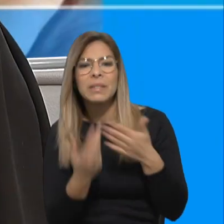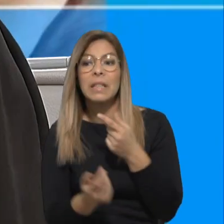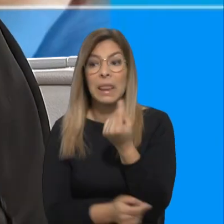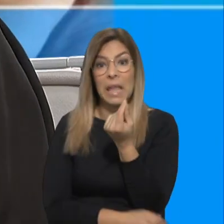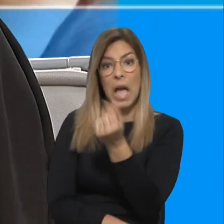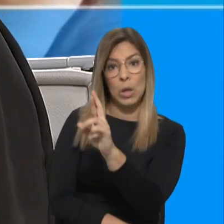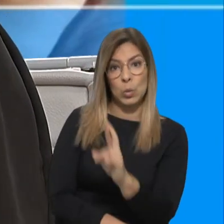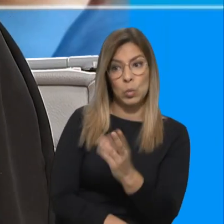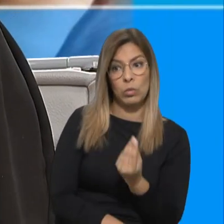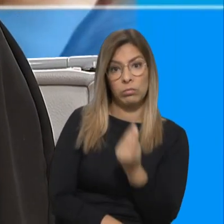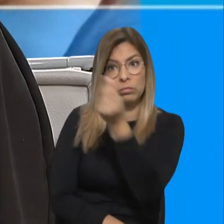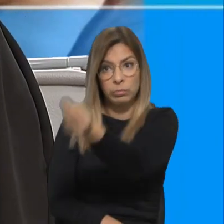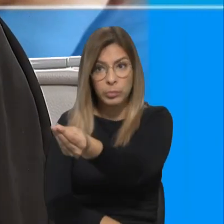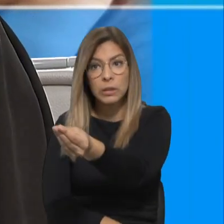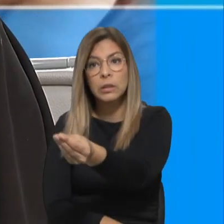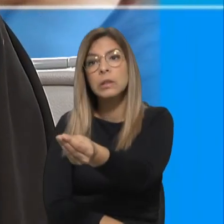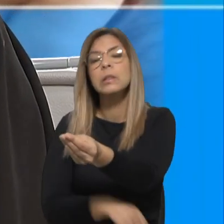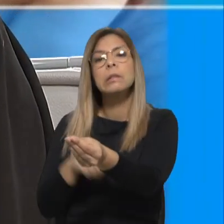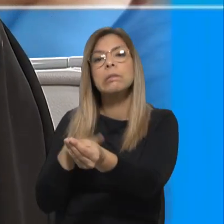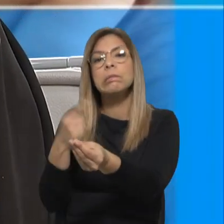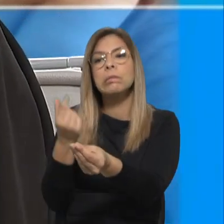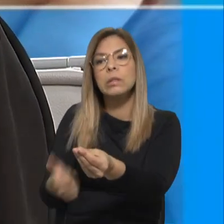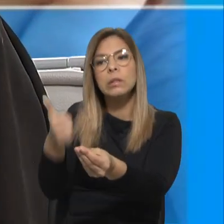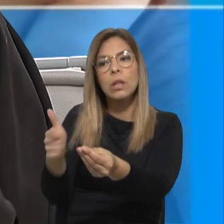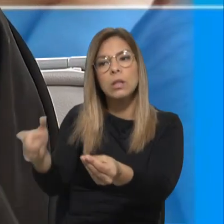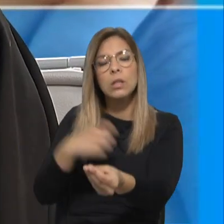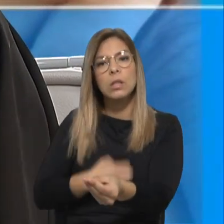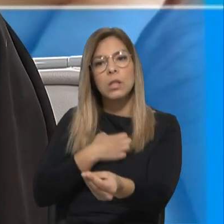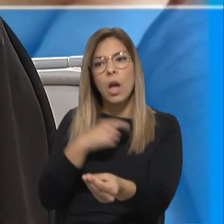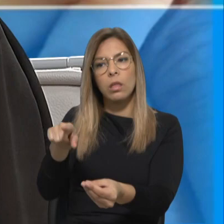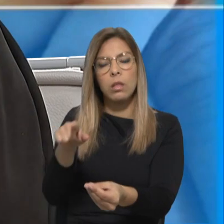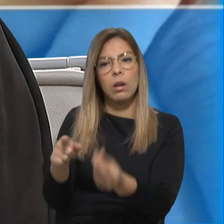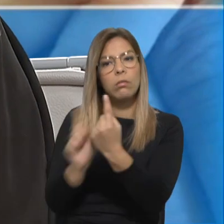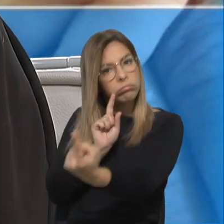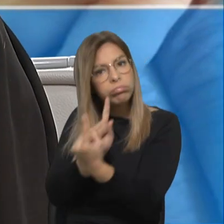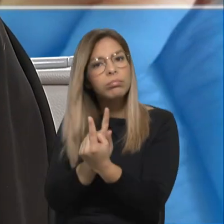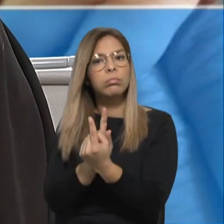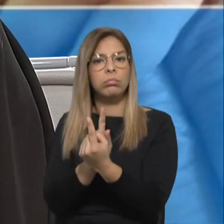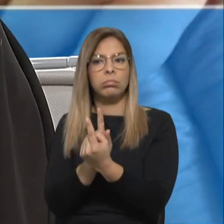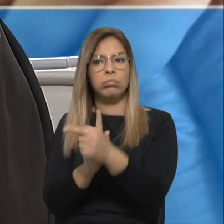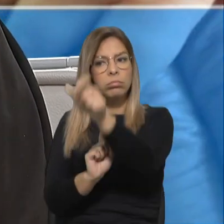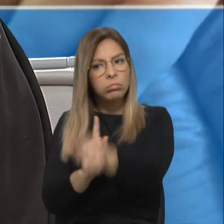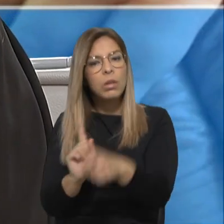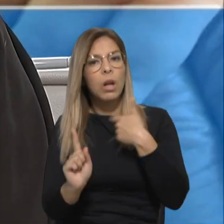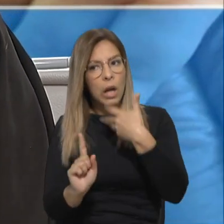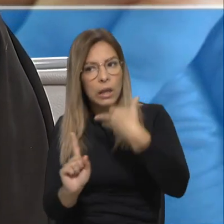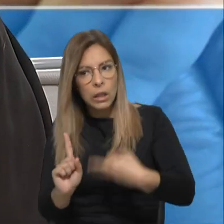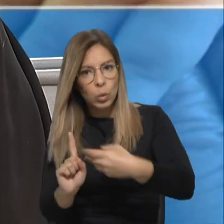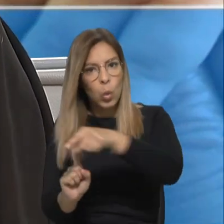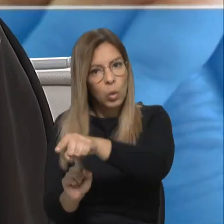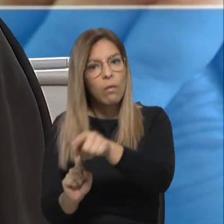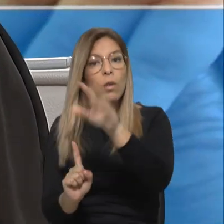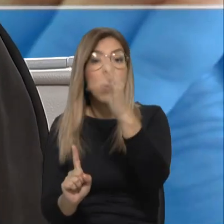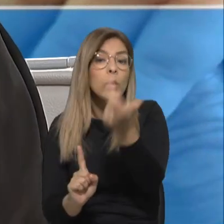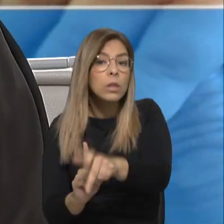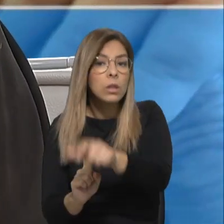dinheiro, que a verdadeira reparação começa a ser sentida a partir do momento em que são ouvidas, que são acreditadas, que são escutadas